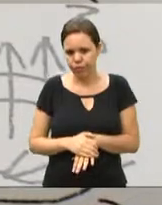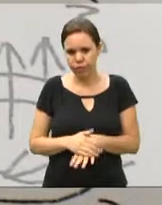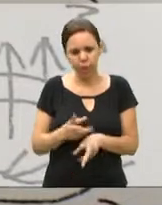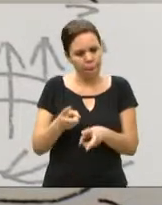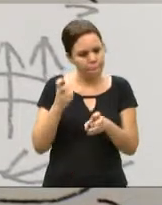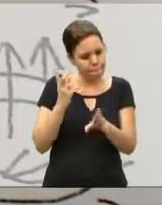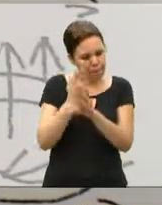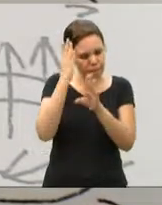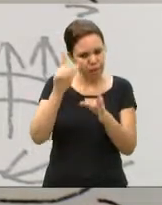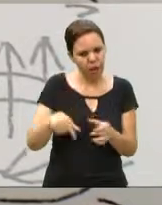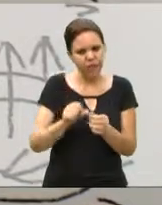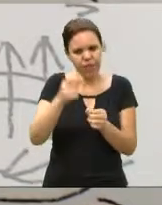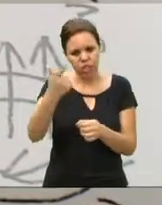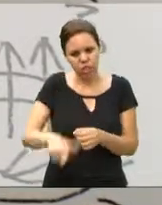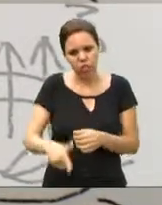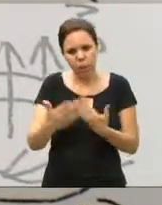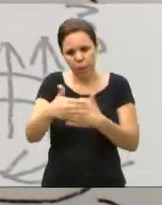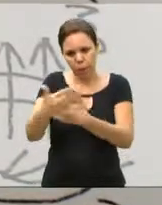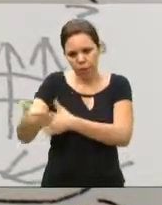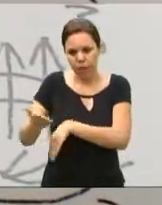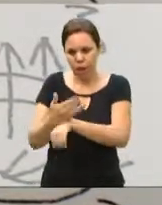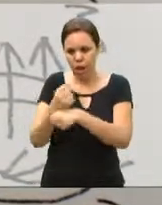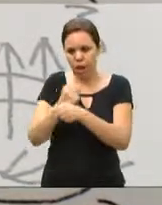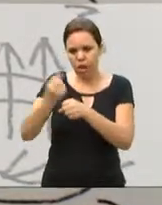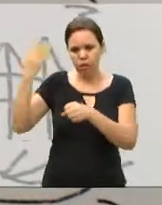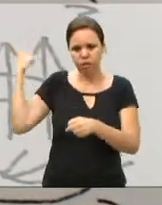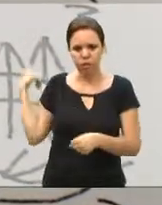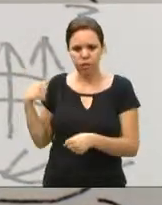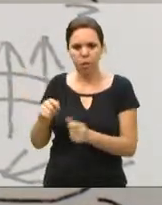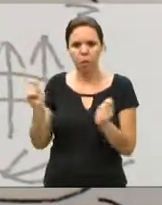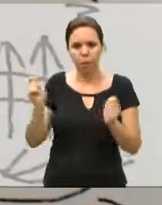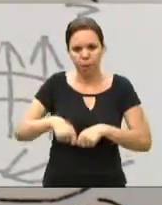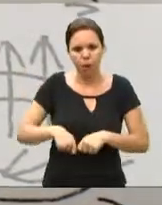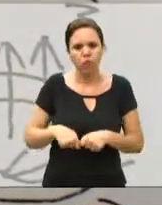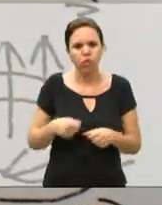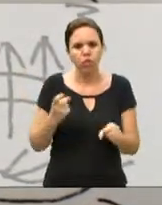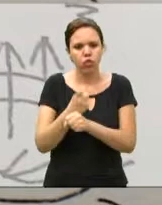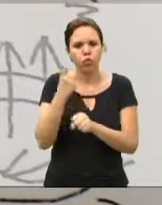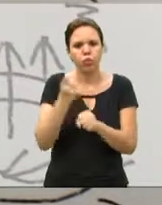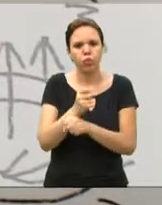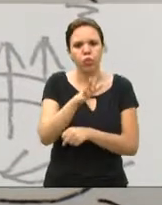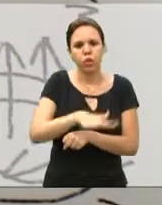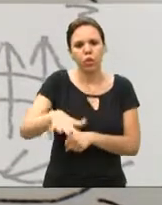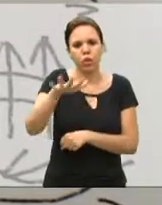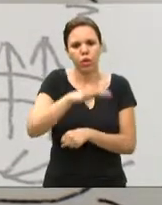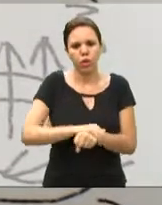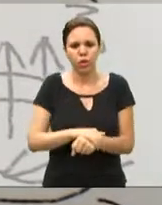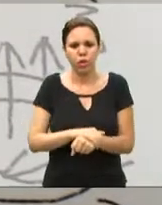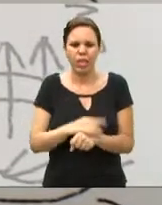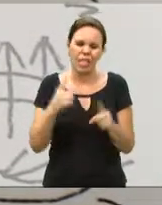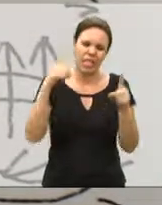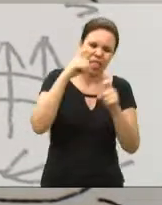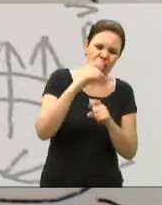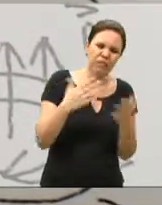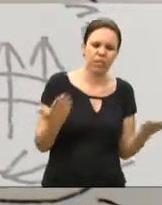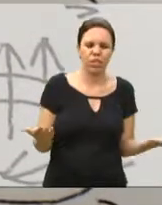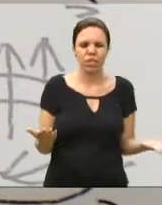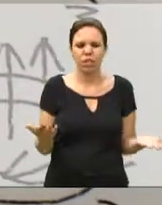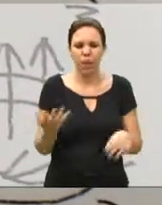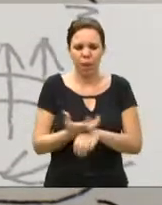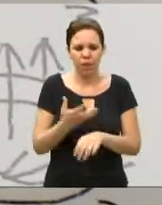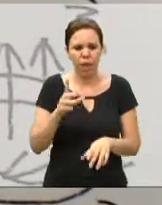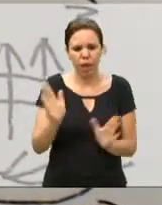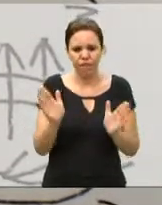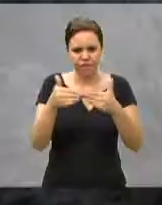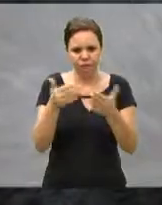identificar isso é ele refazer provas de anos anteriores, para que ele possa mapear quais são as áreas aí de maior dificuldade que ele possa